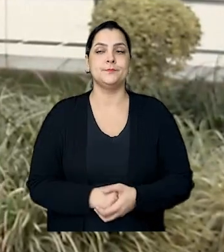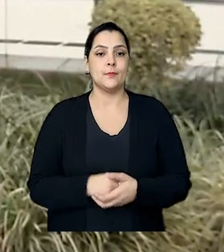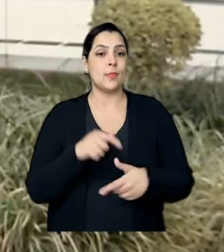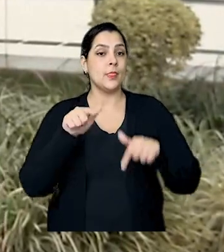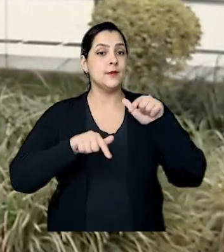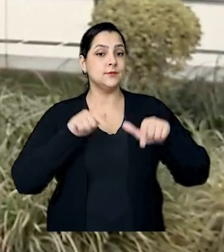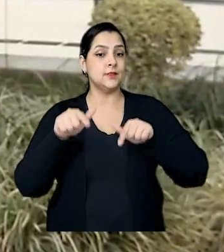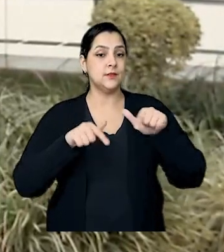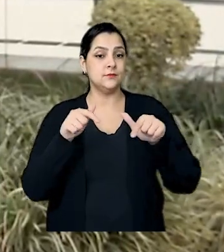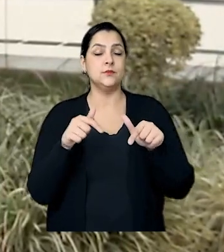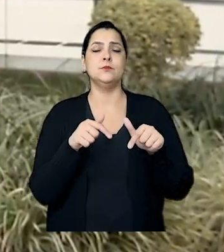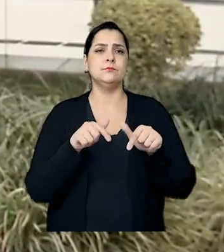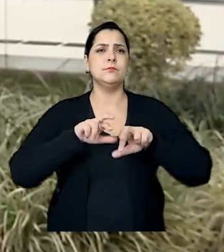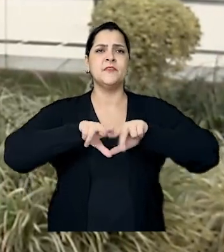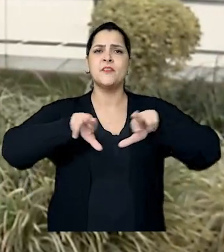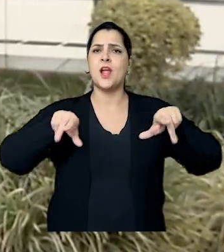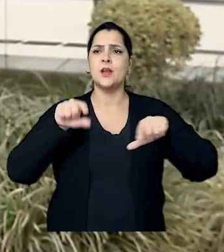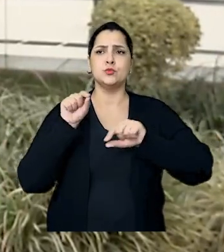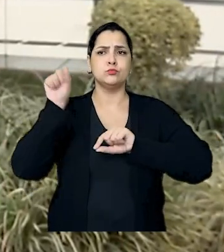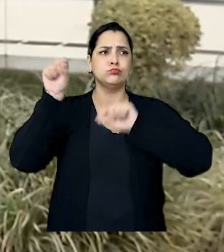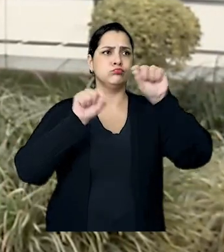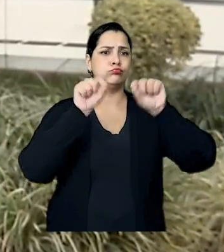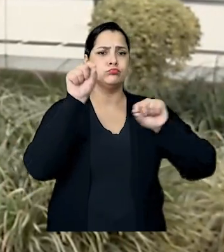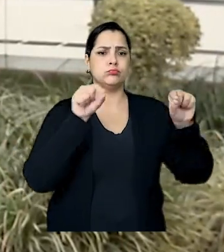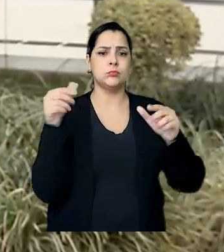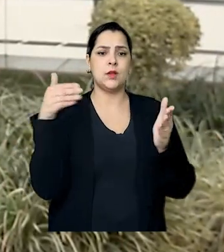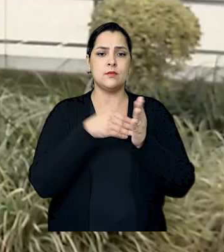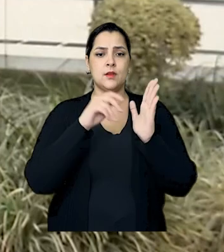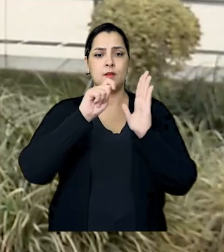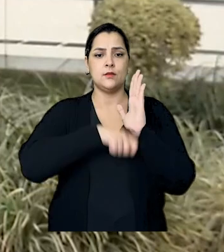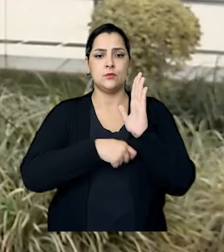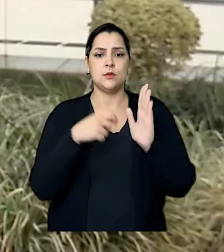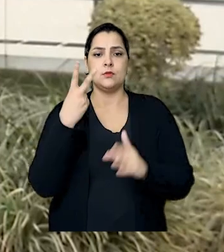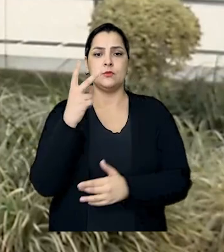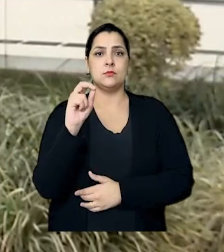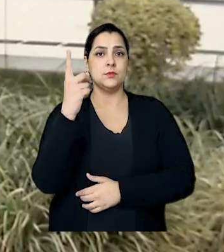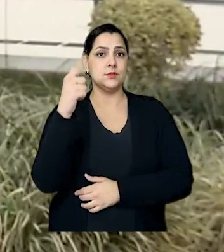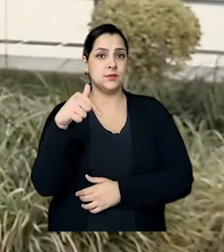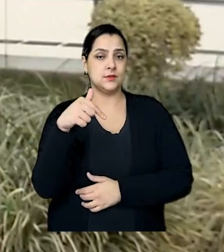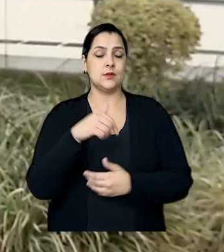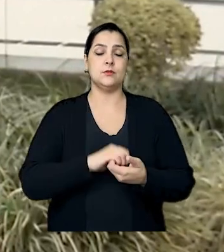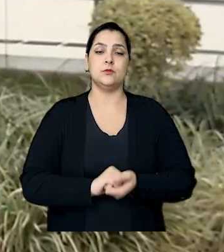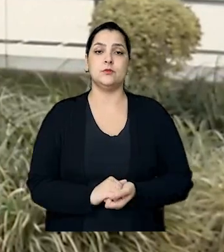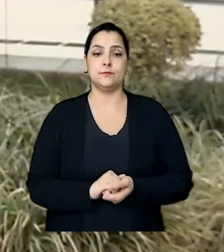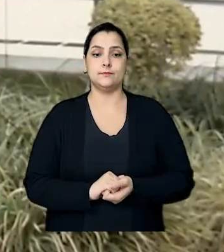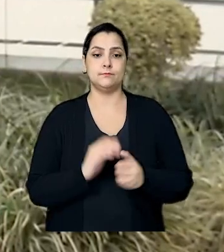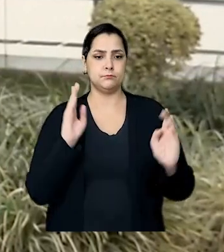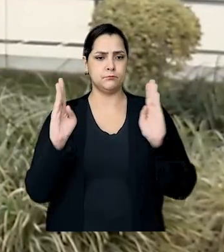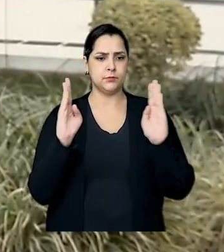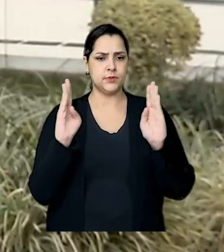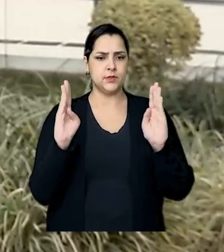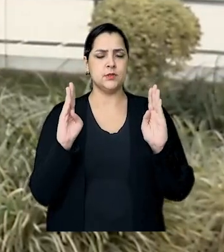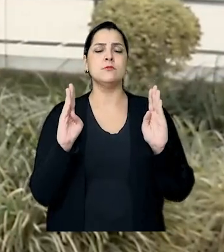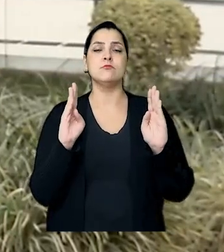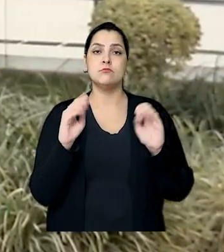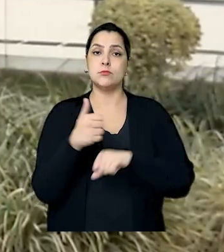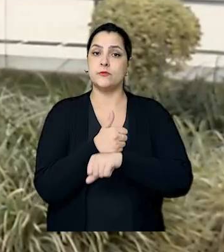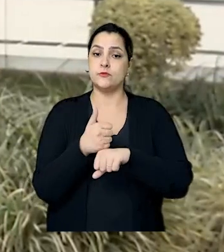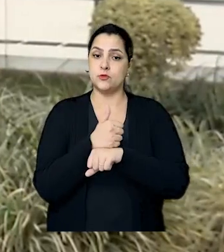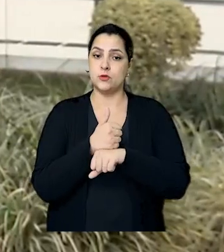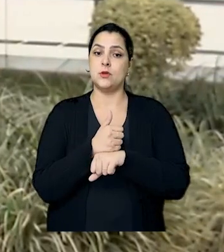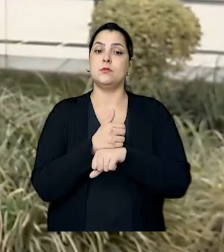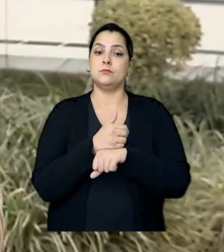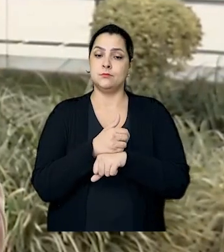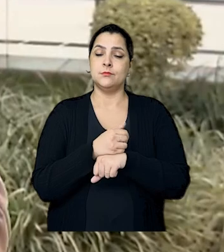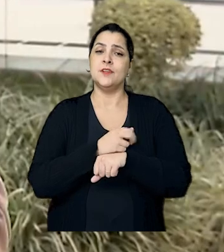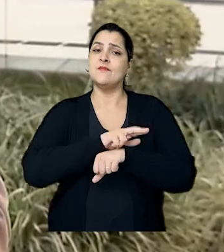ele os serviços foram prestados em diversas localidades até o fim do contrato em 2017 nesse período o profissional teria